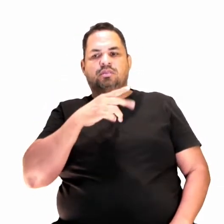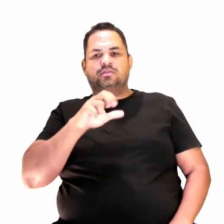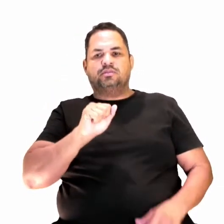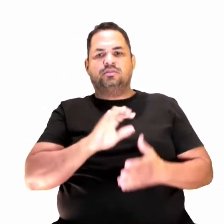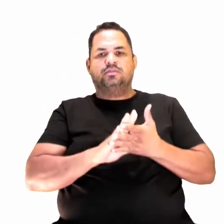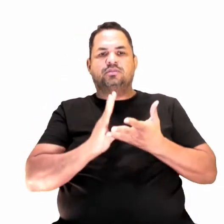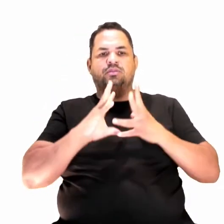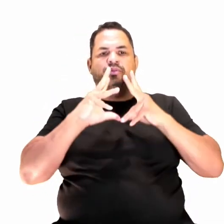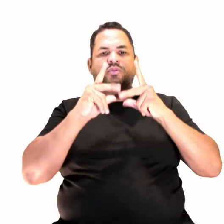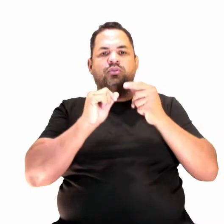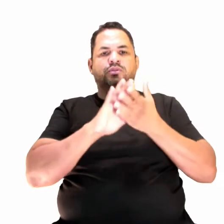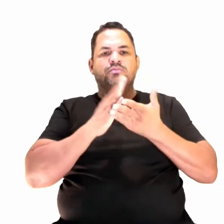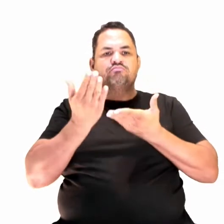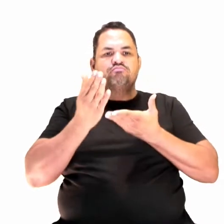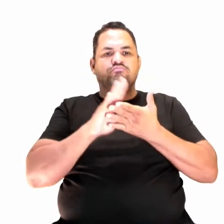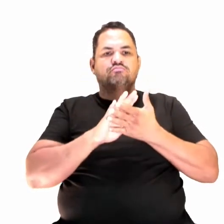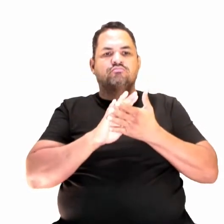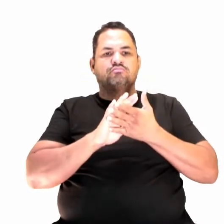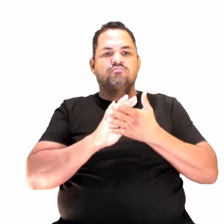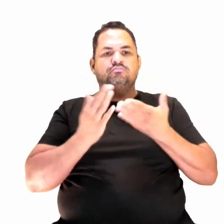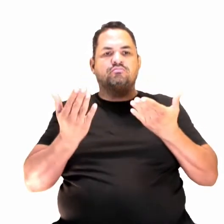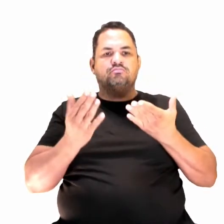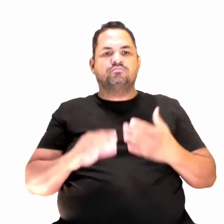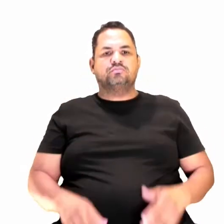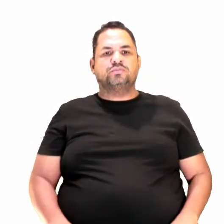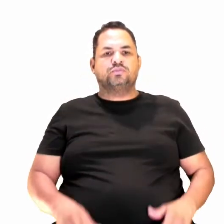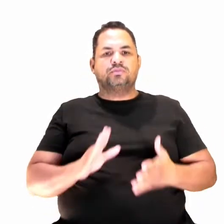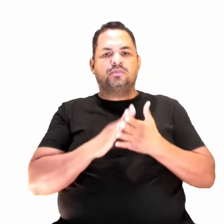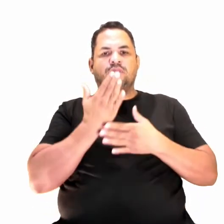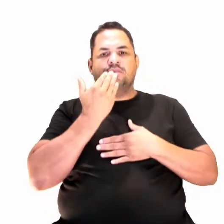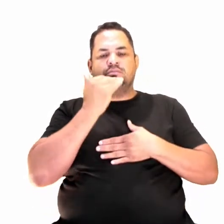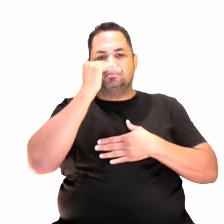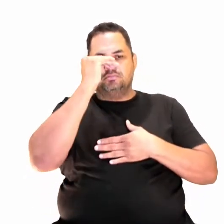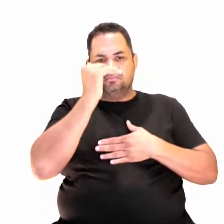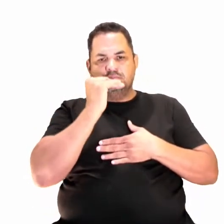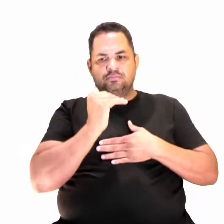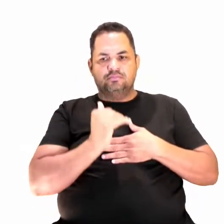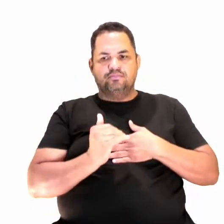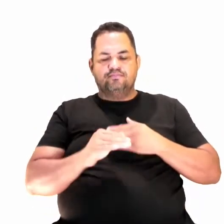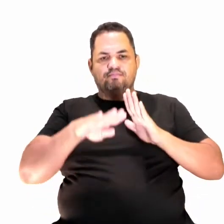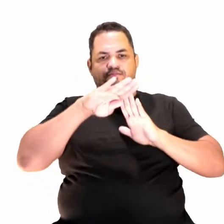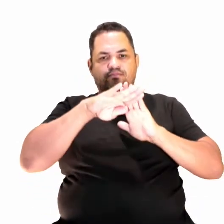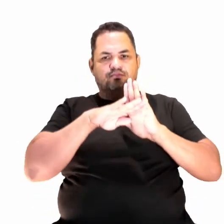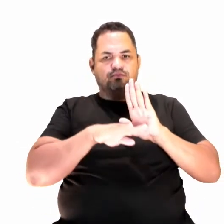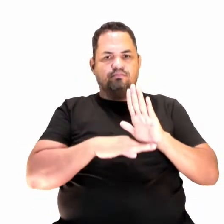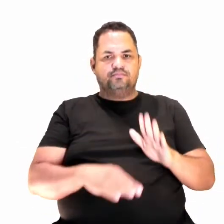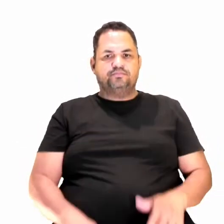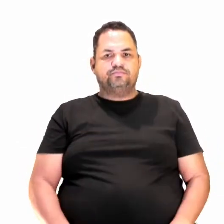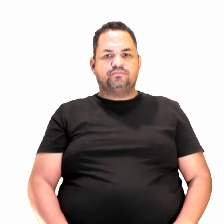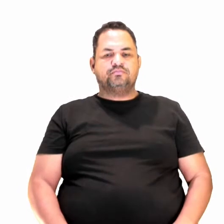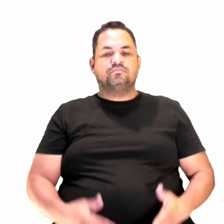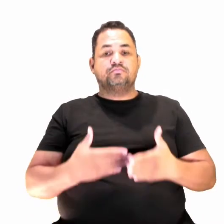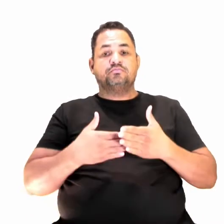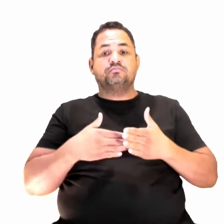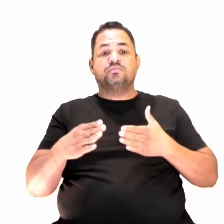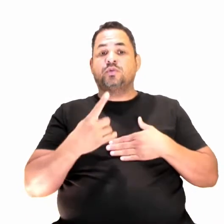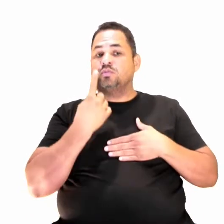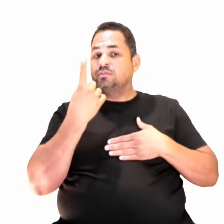um ritual com a alimentação abaixo. Todo um ritual. Quem tem anorexia.